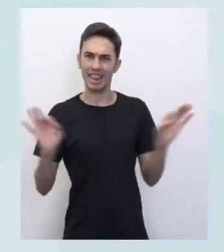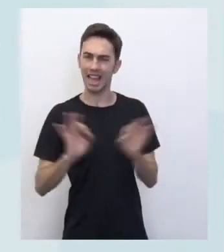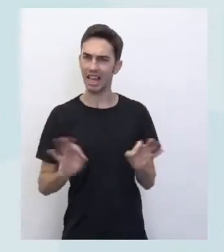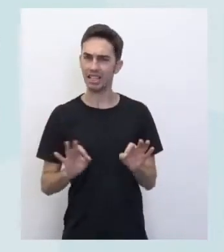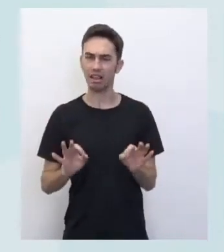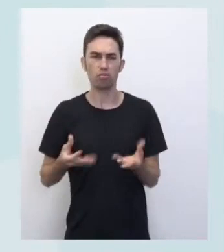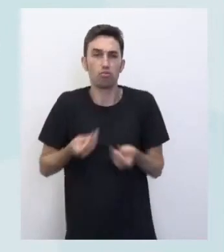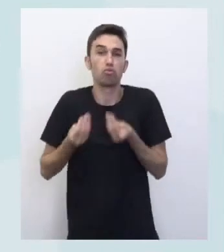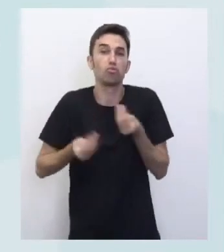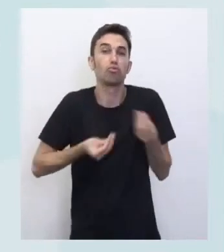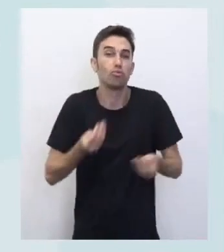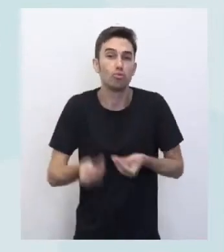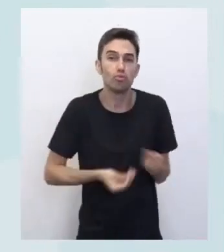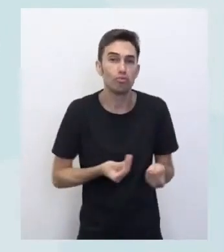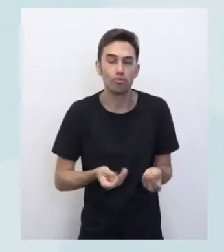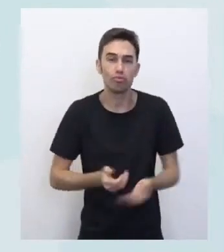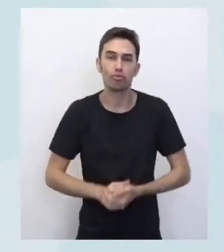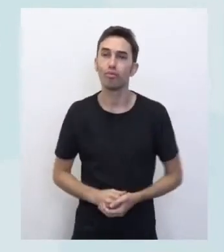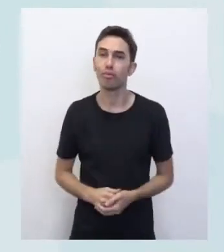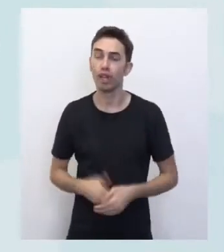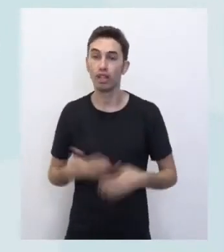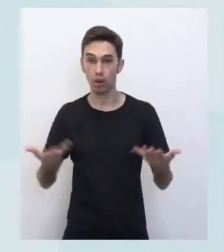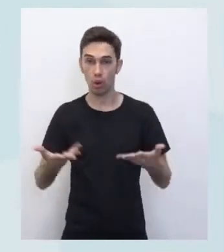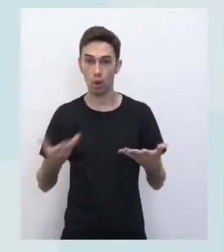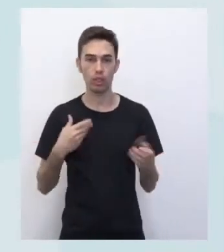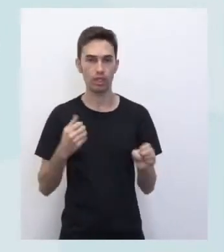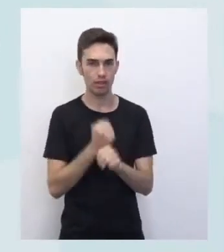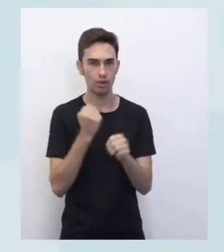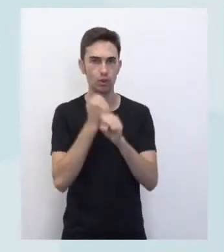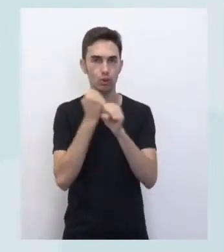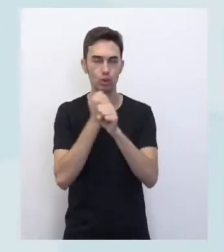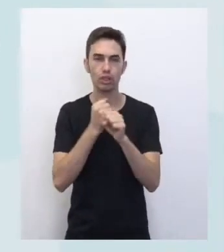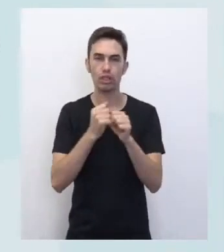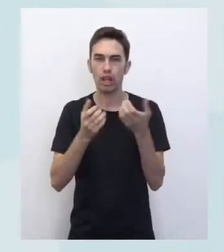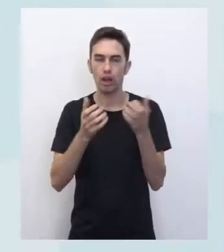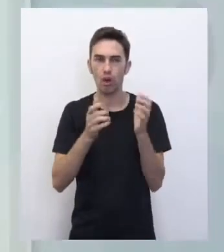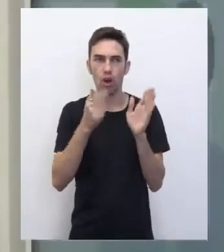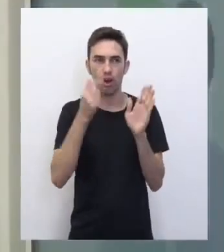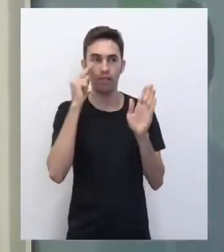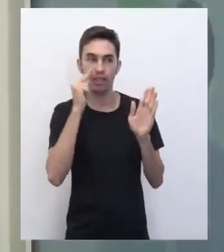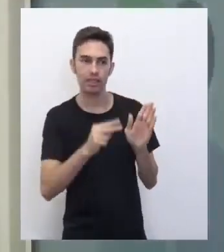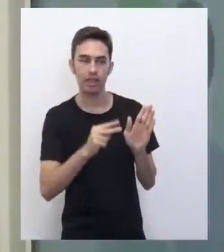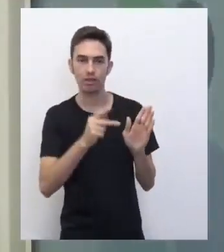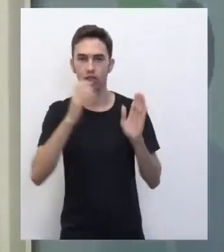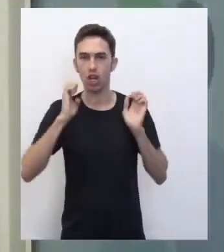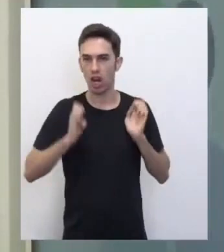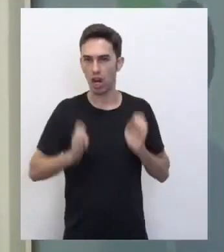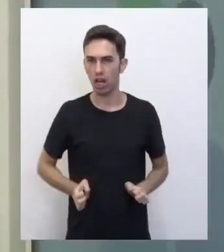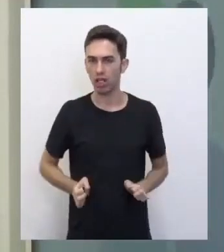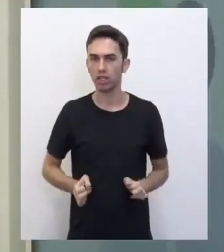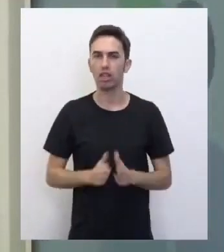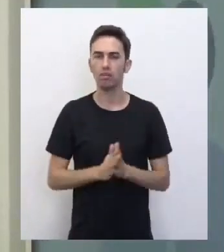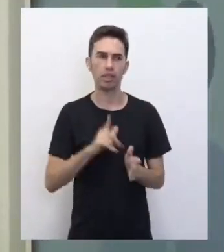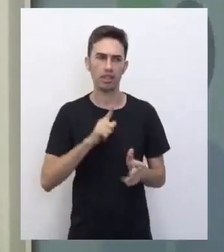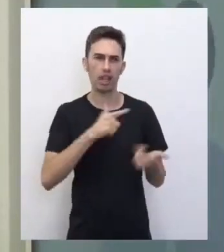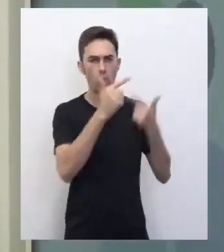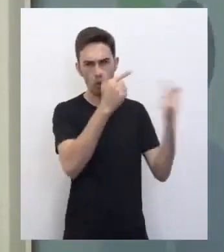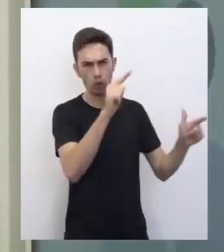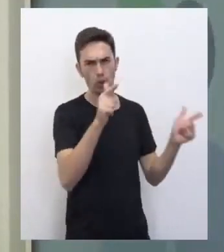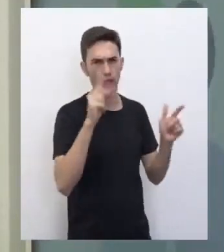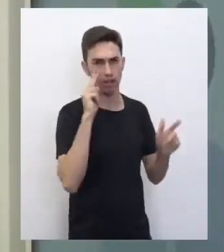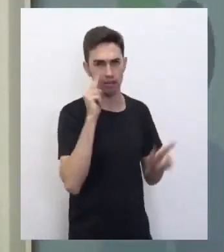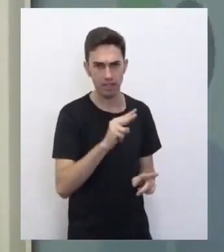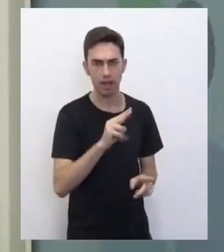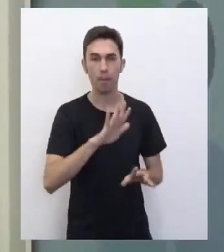gente vai construir uma visão de ética hoje, que de forma alguma é a única visão do que é a ética, né? Mas a partir